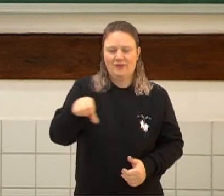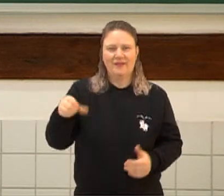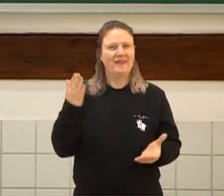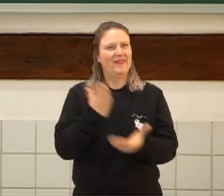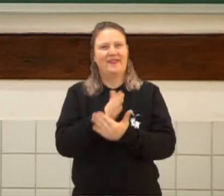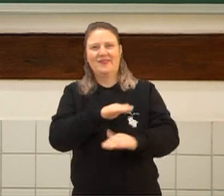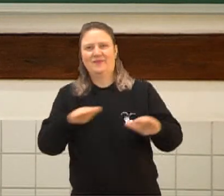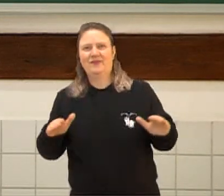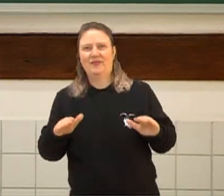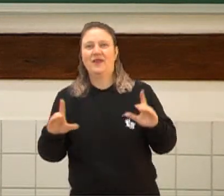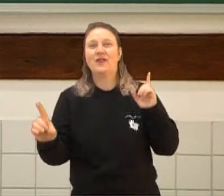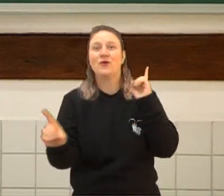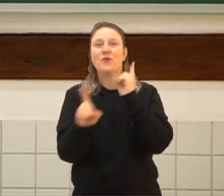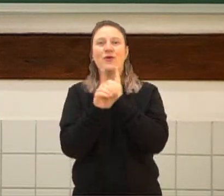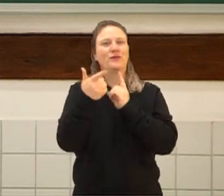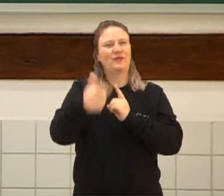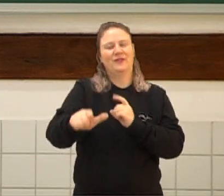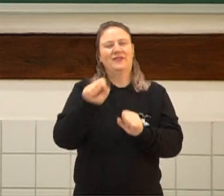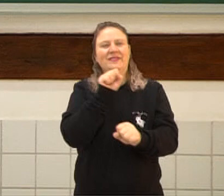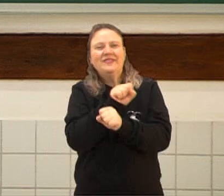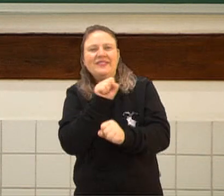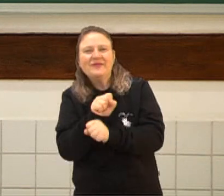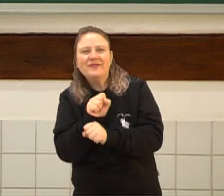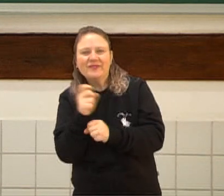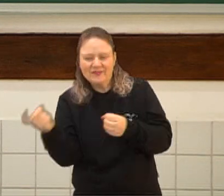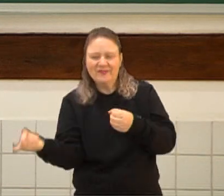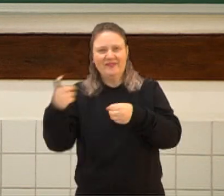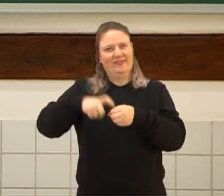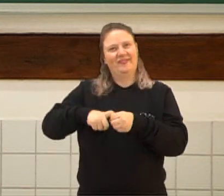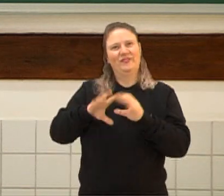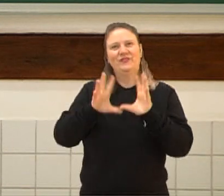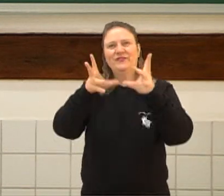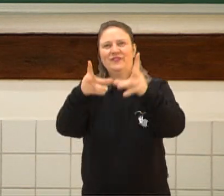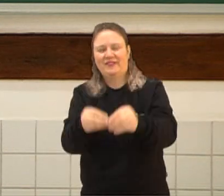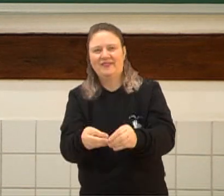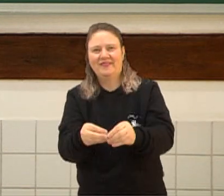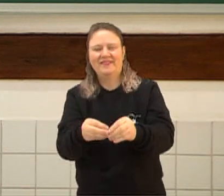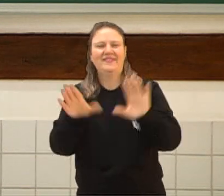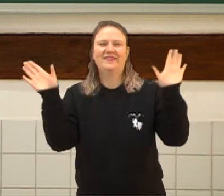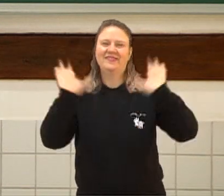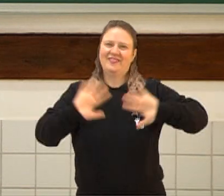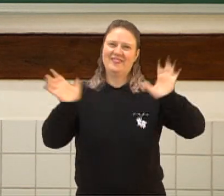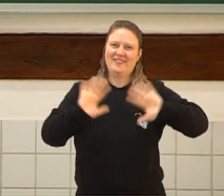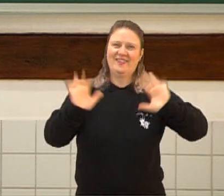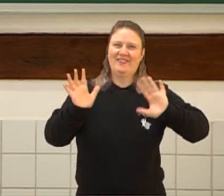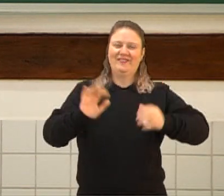na próxima aula de número 100, uma aula muito especial para nós do terceiro ano. Até lá!